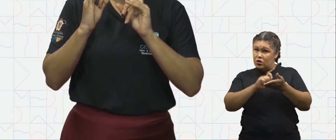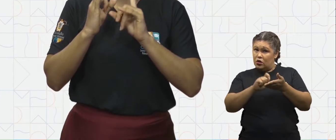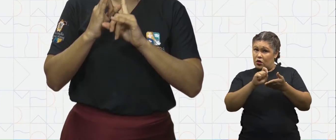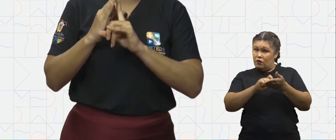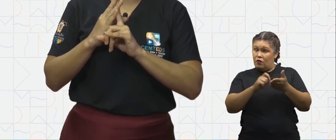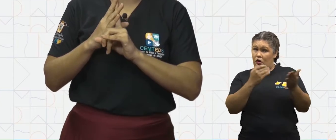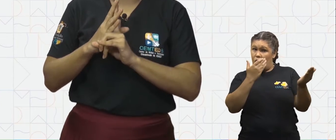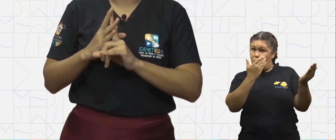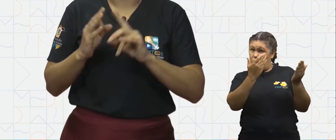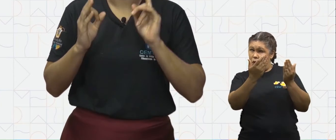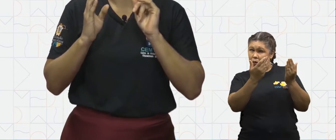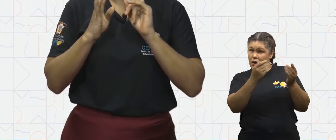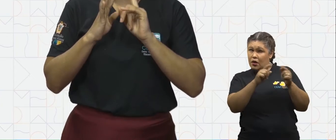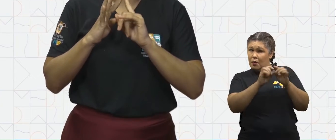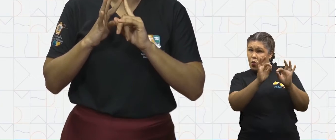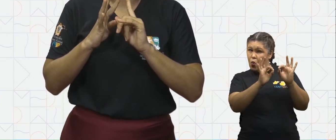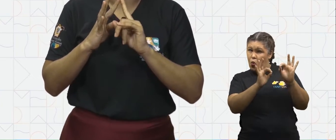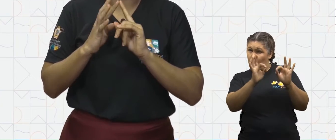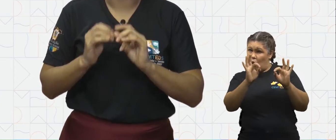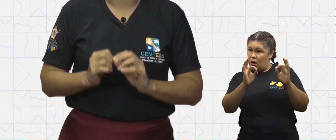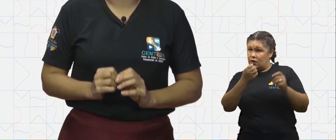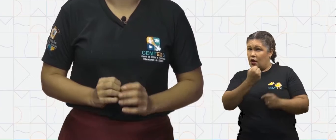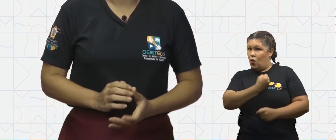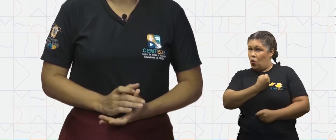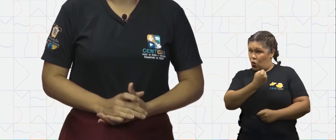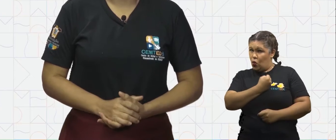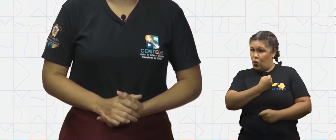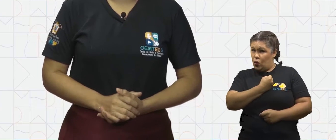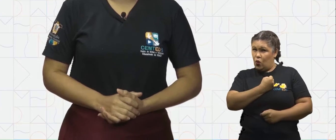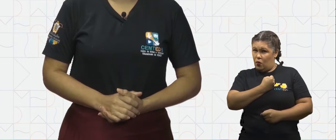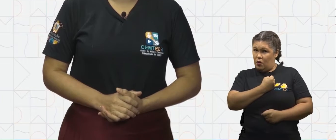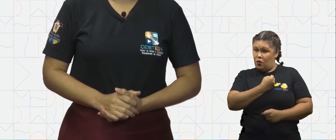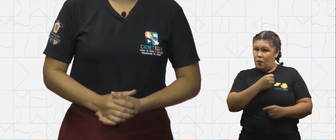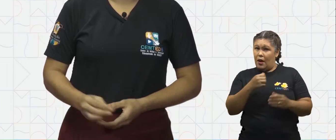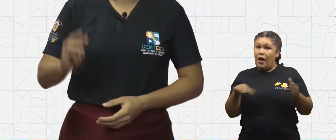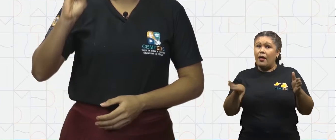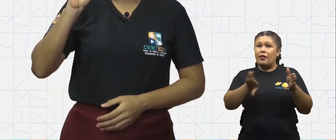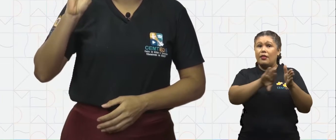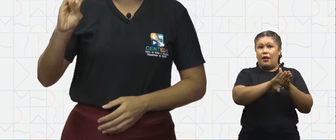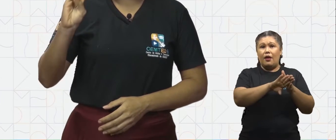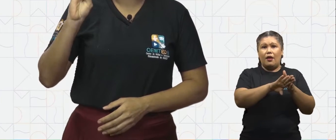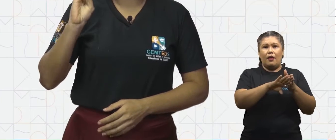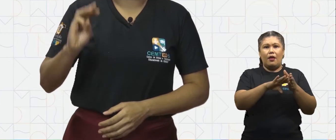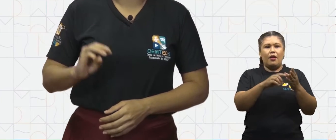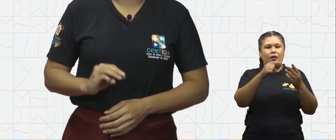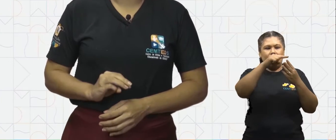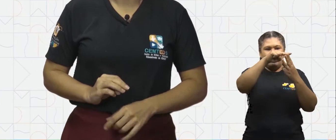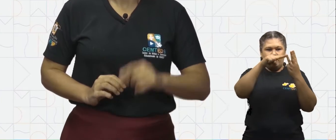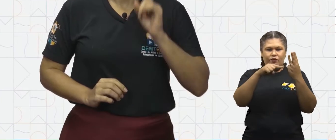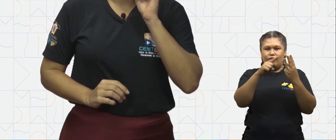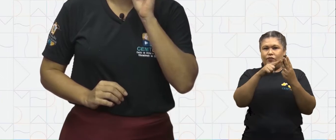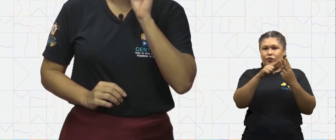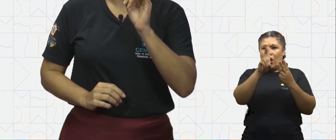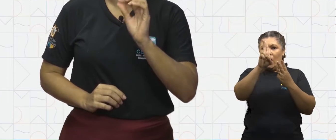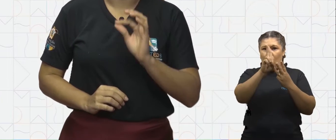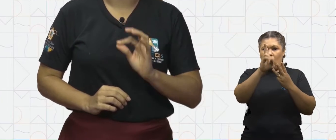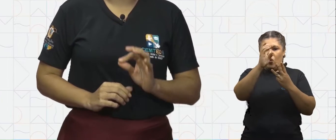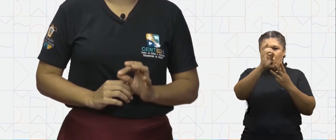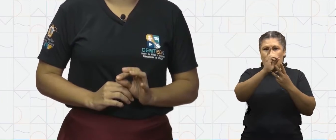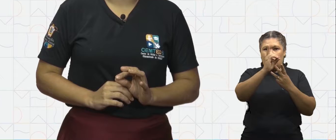escrita, comparação e ordenação de números de até 3 ordens,